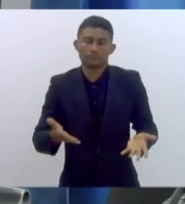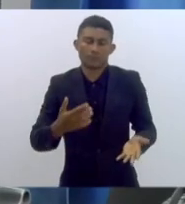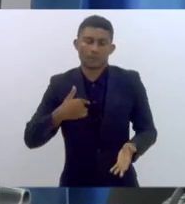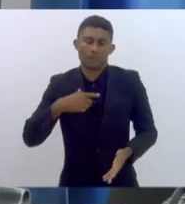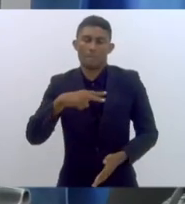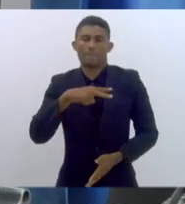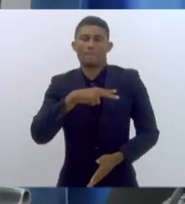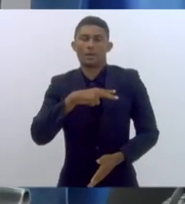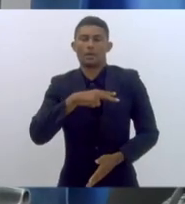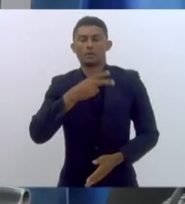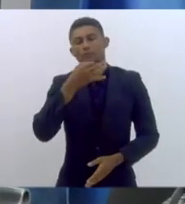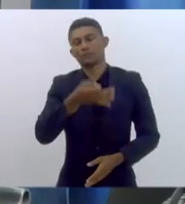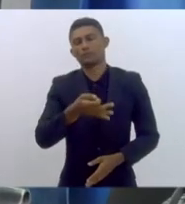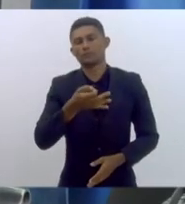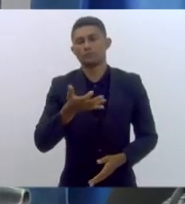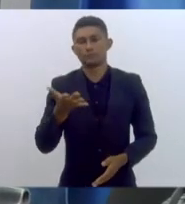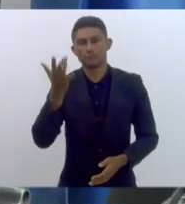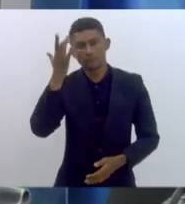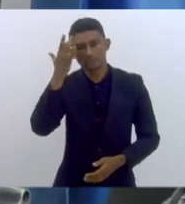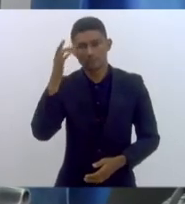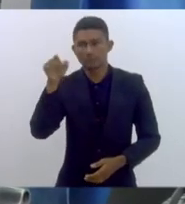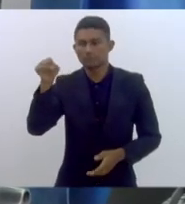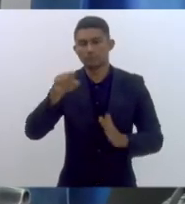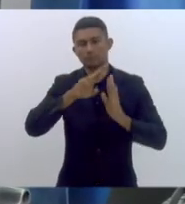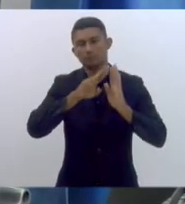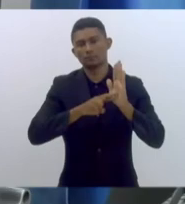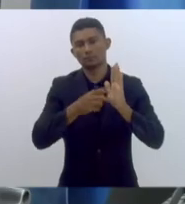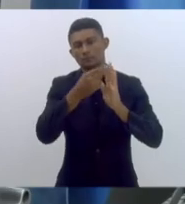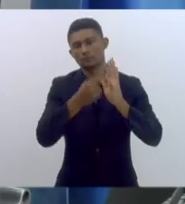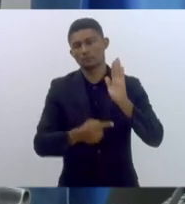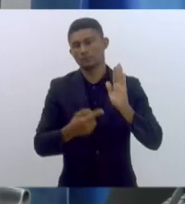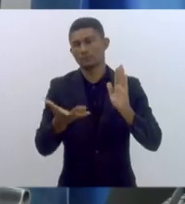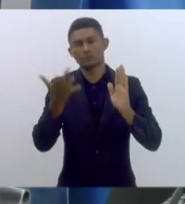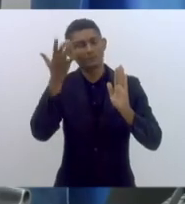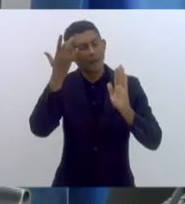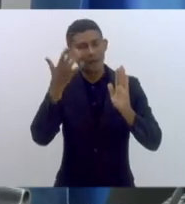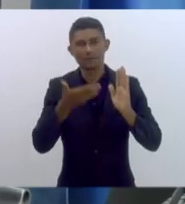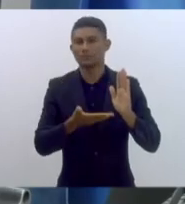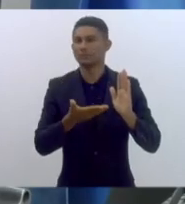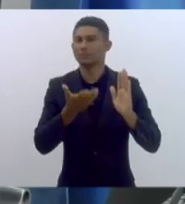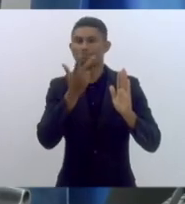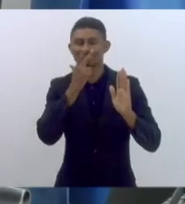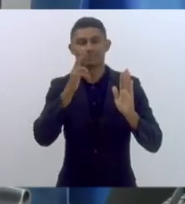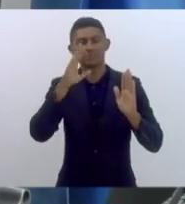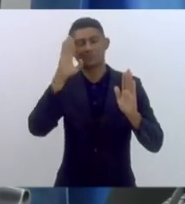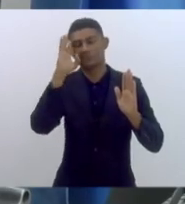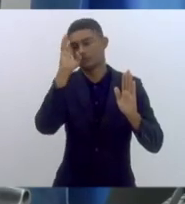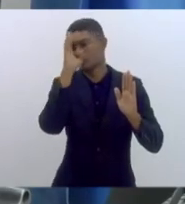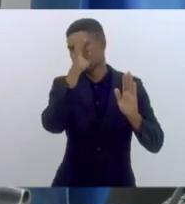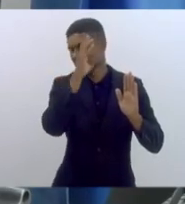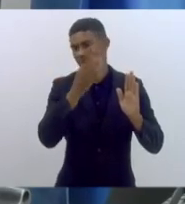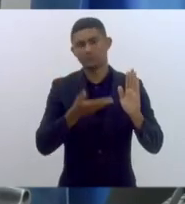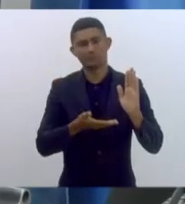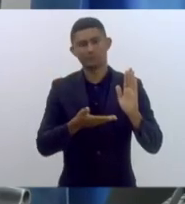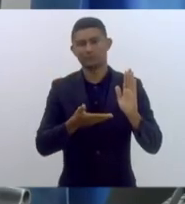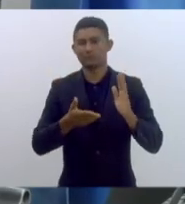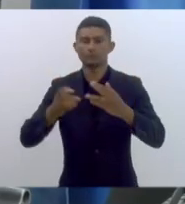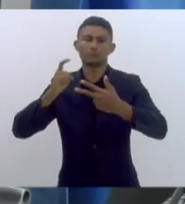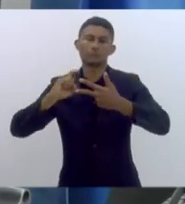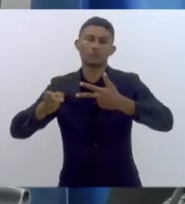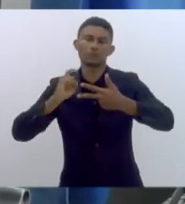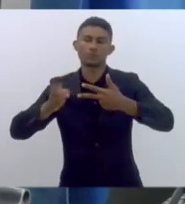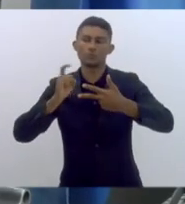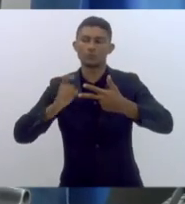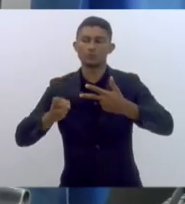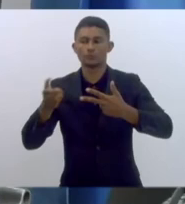acho, dentro da regra, um cochilo imenso que o executivo deu,